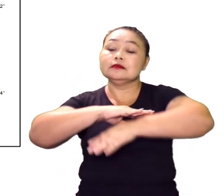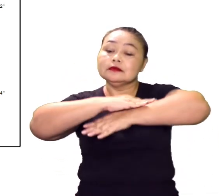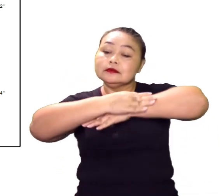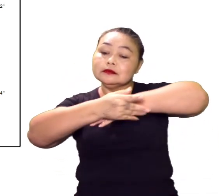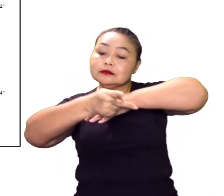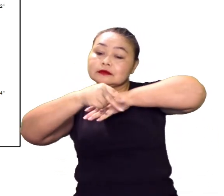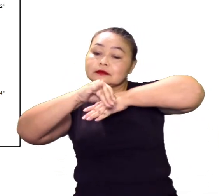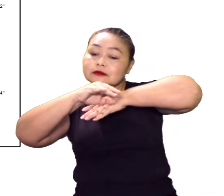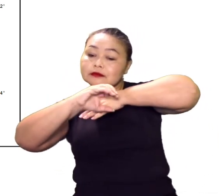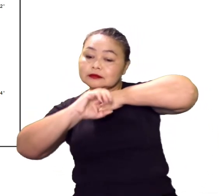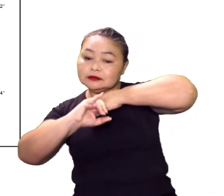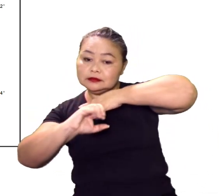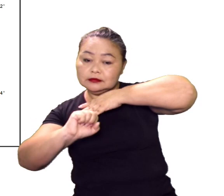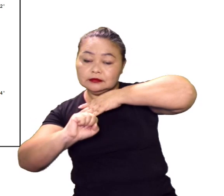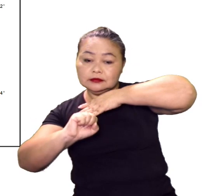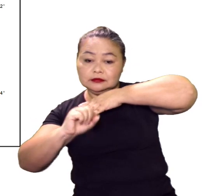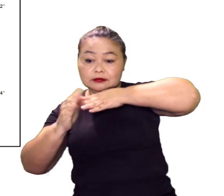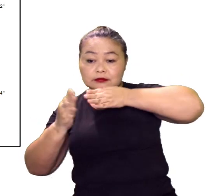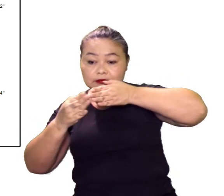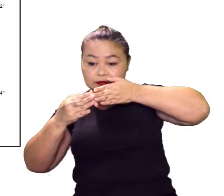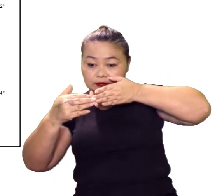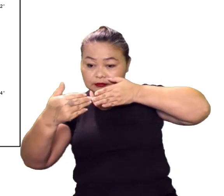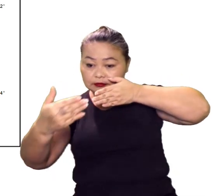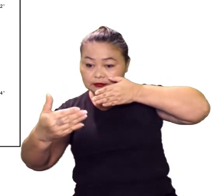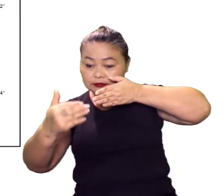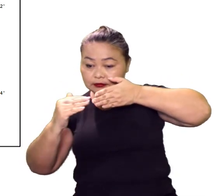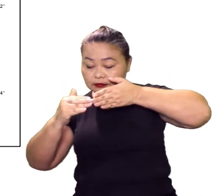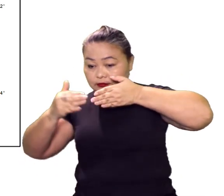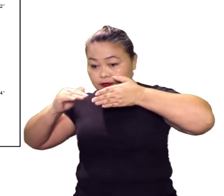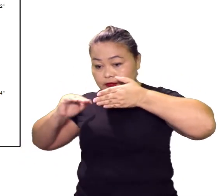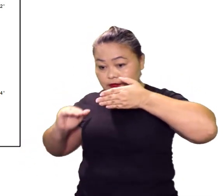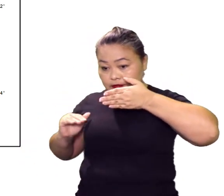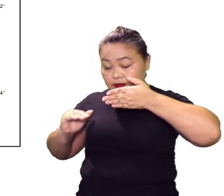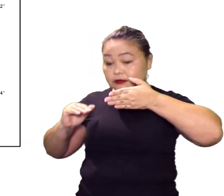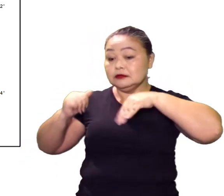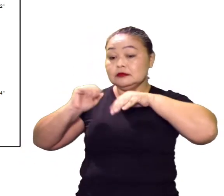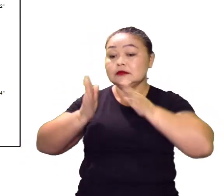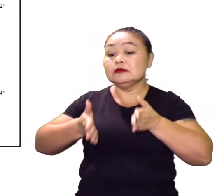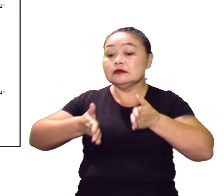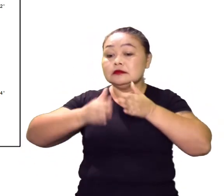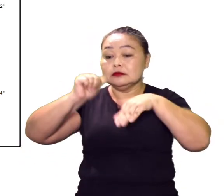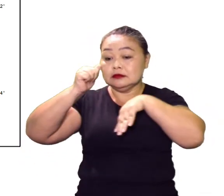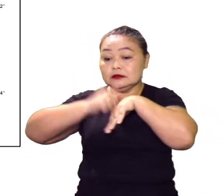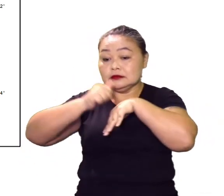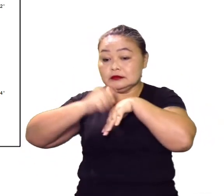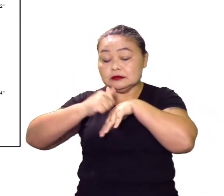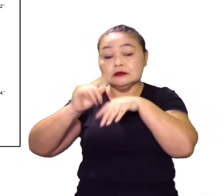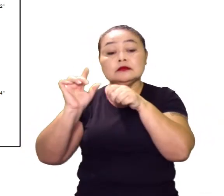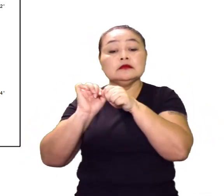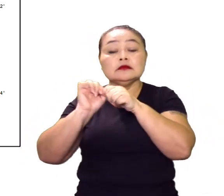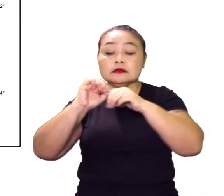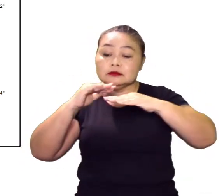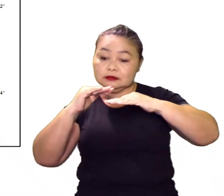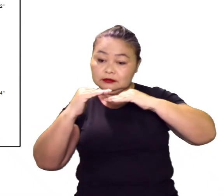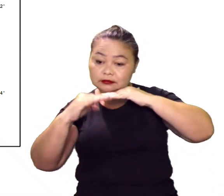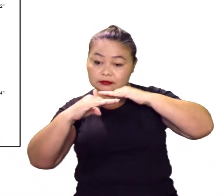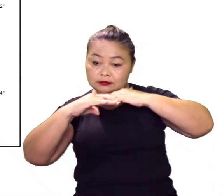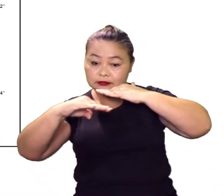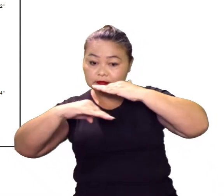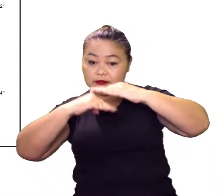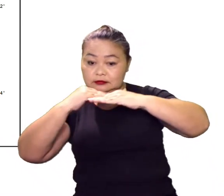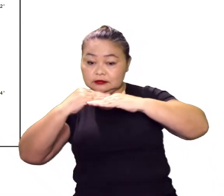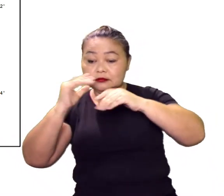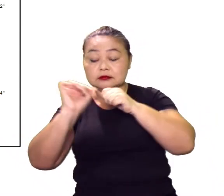Parecis, das intrusivas tonianas pós-tectônicas, das coberturas sedimentares proterozoicas,